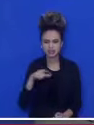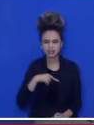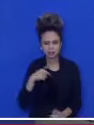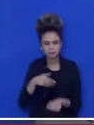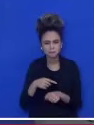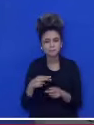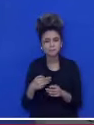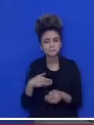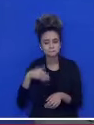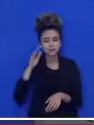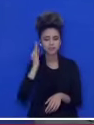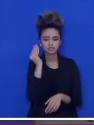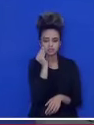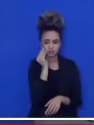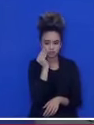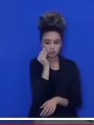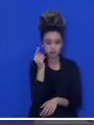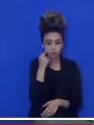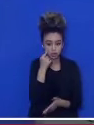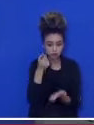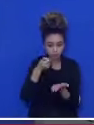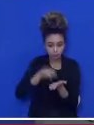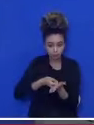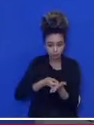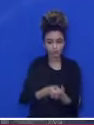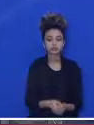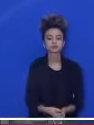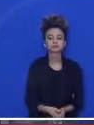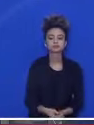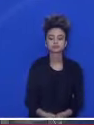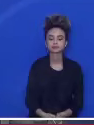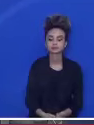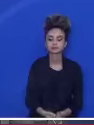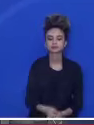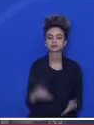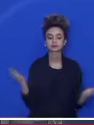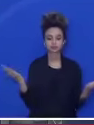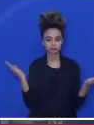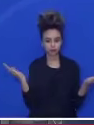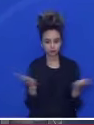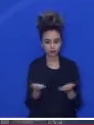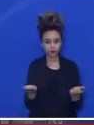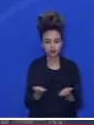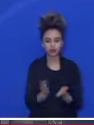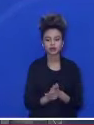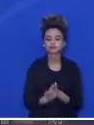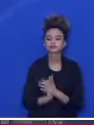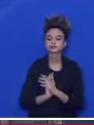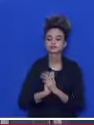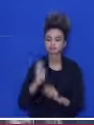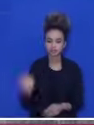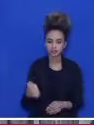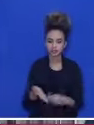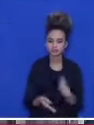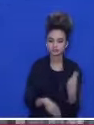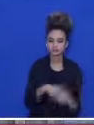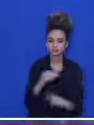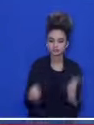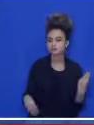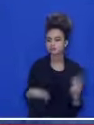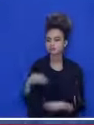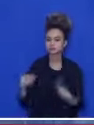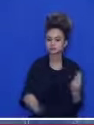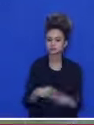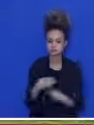de olho na sua aposta. Vamos ao segundo sorteio, bolas posicionadas. A hora é agora. Valendo!